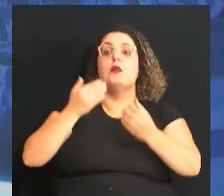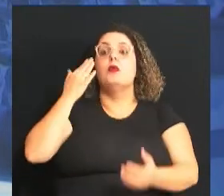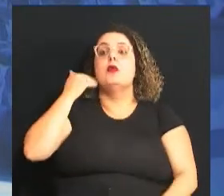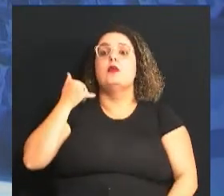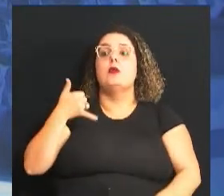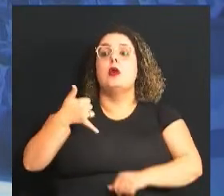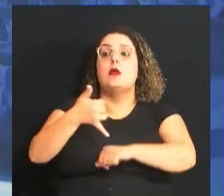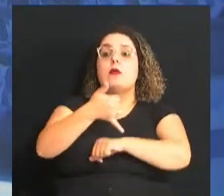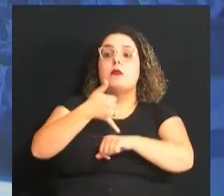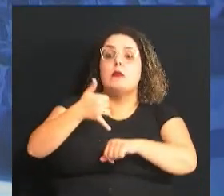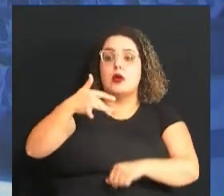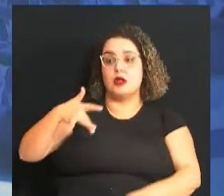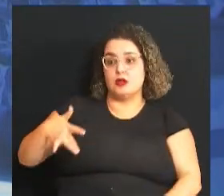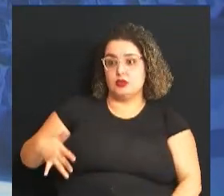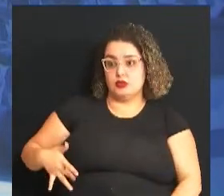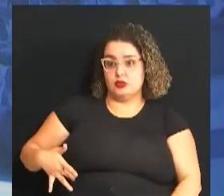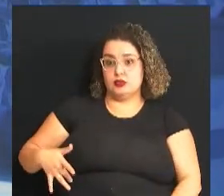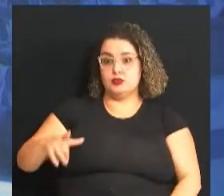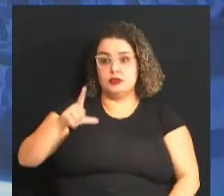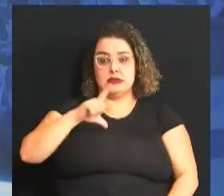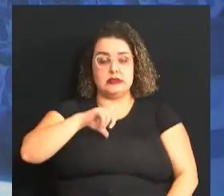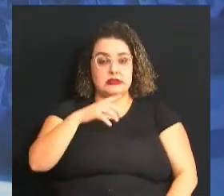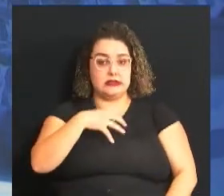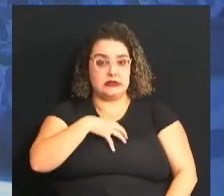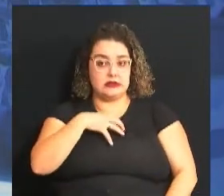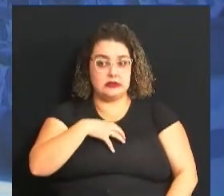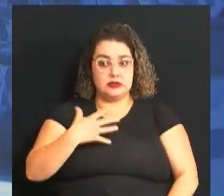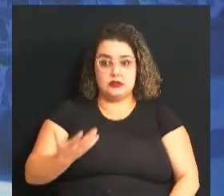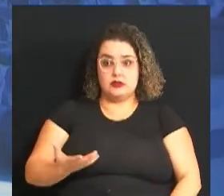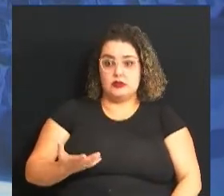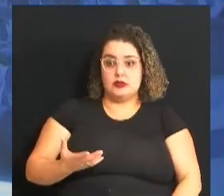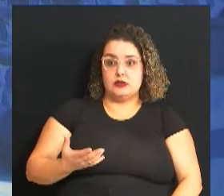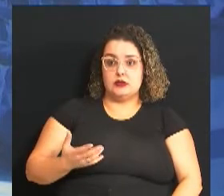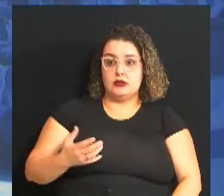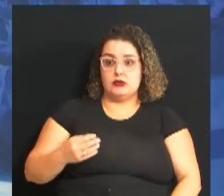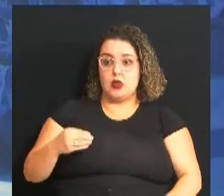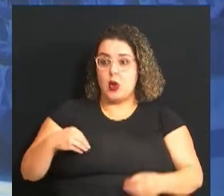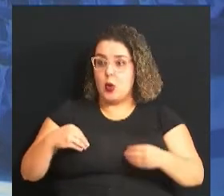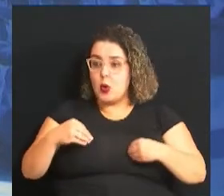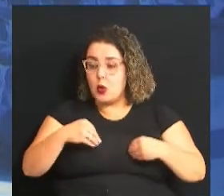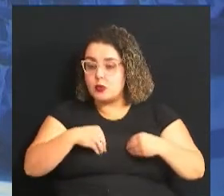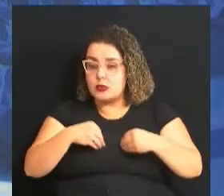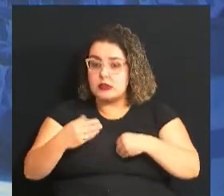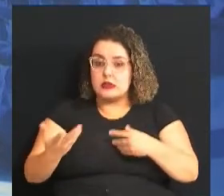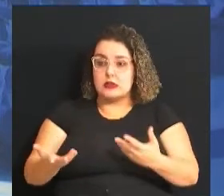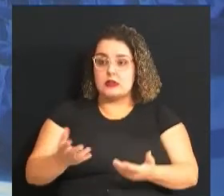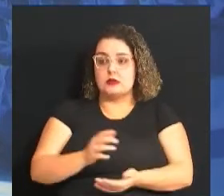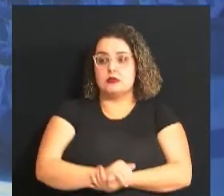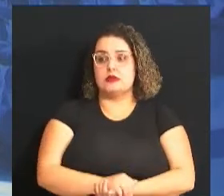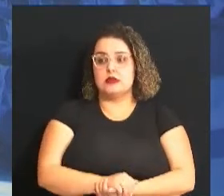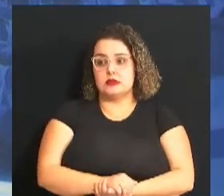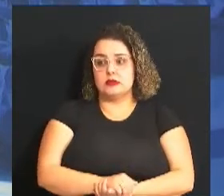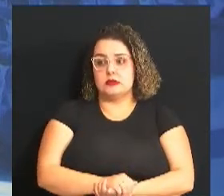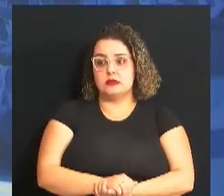gordura no meu fígado? Tem sintomas ou através de exames?